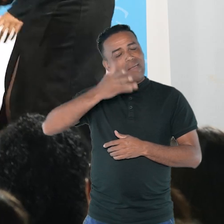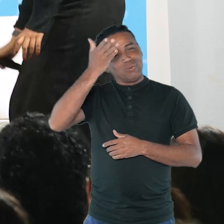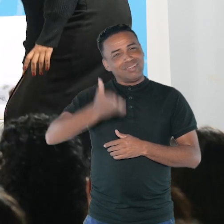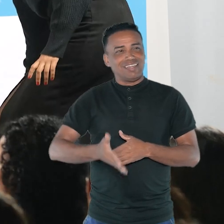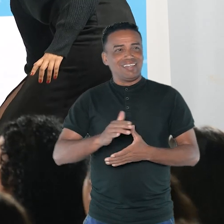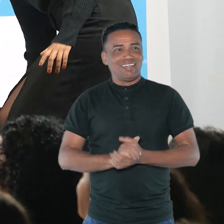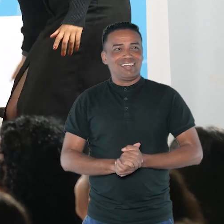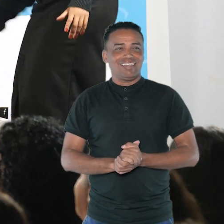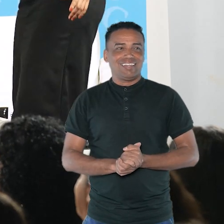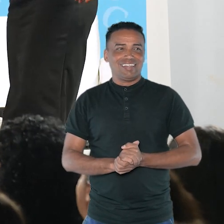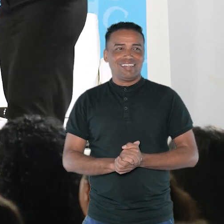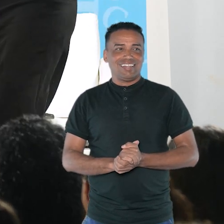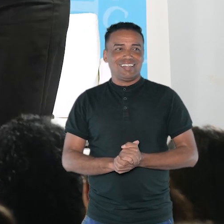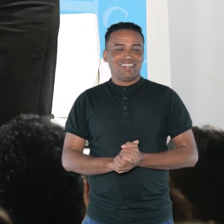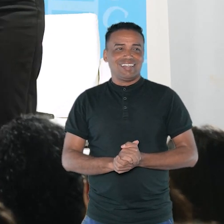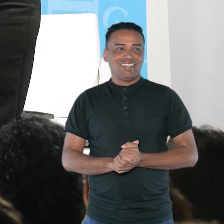direitinho.